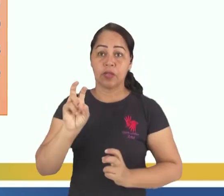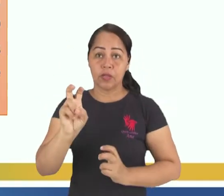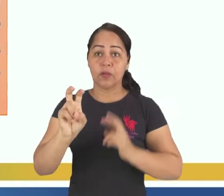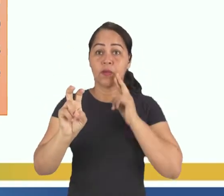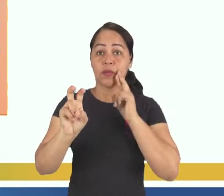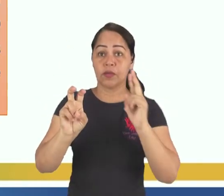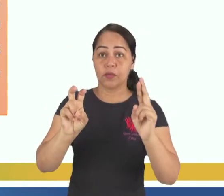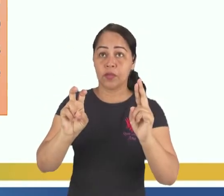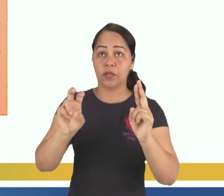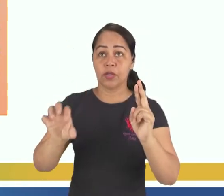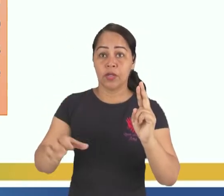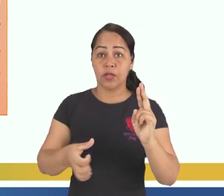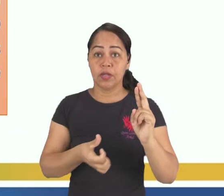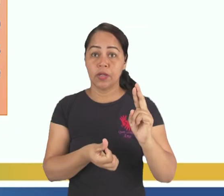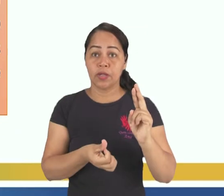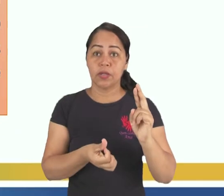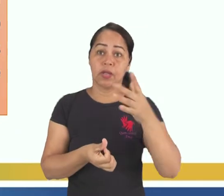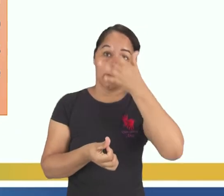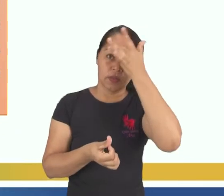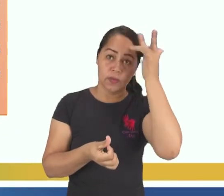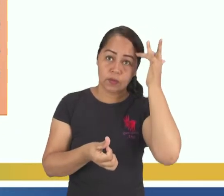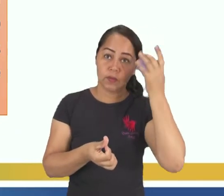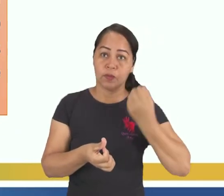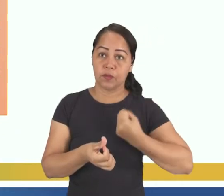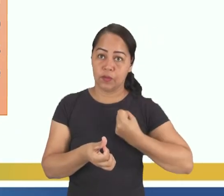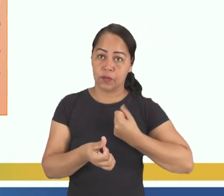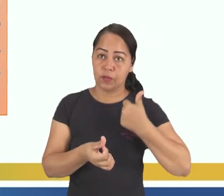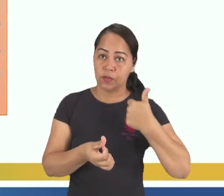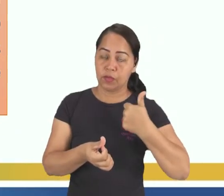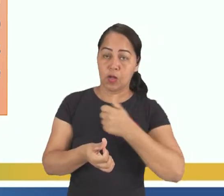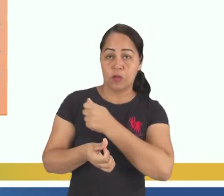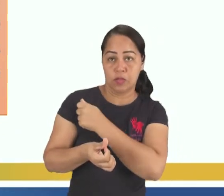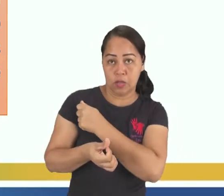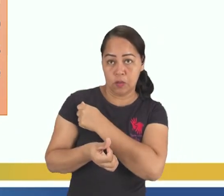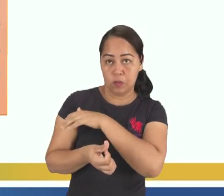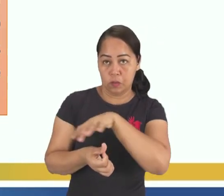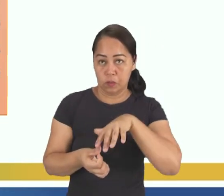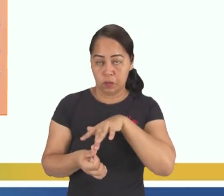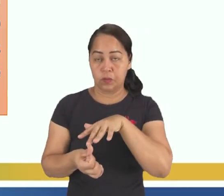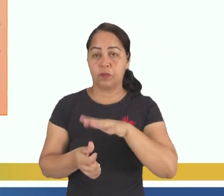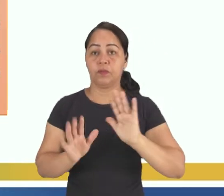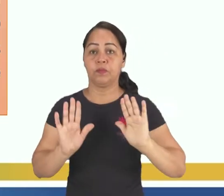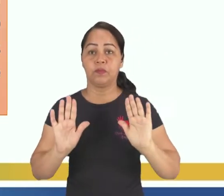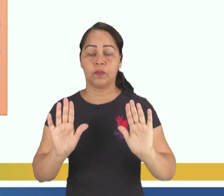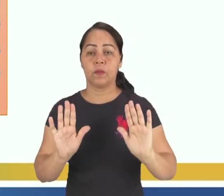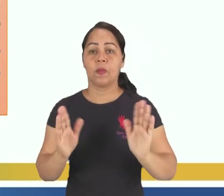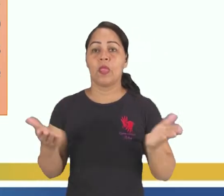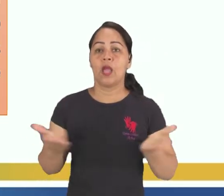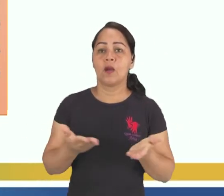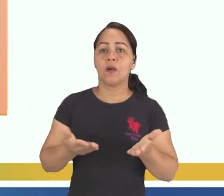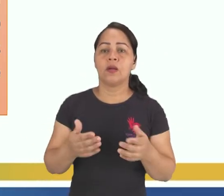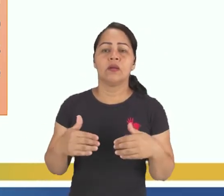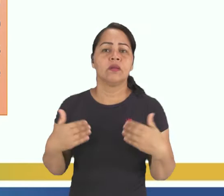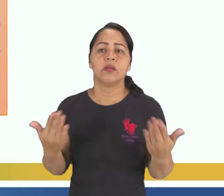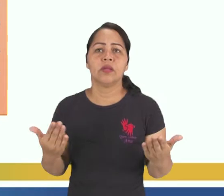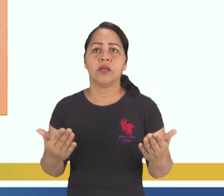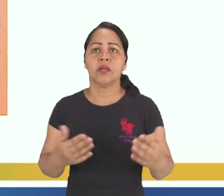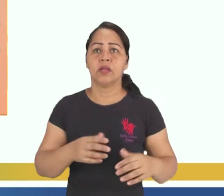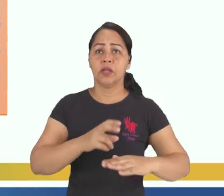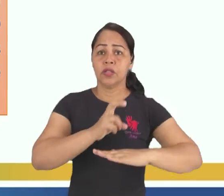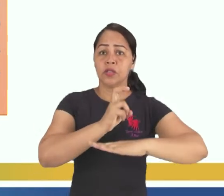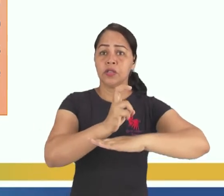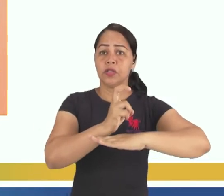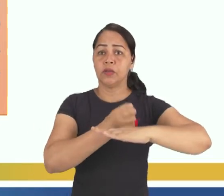Se eu comparar essas duas frações, e encontrar quem é a maior,